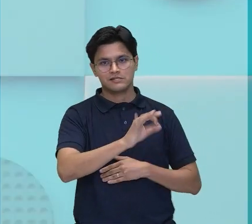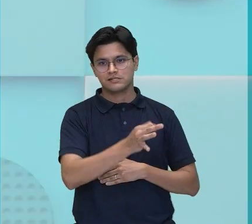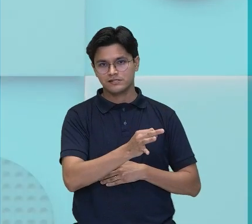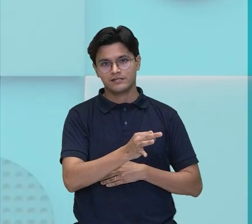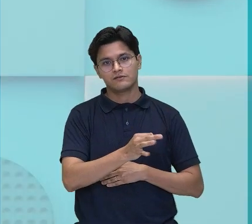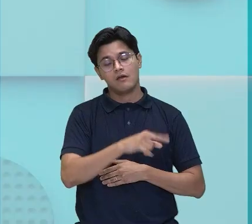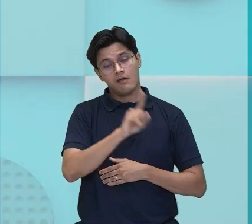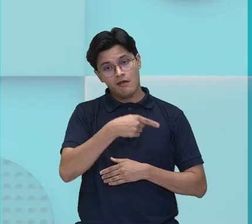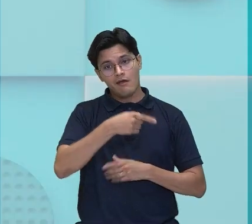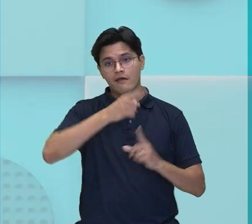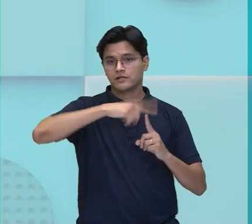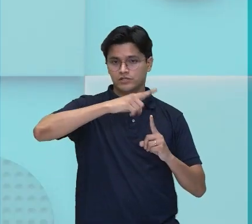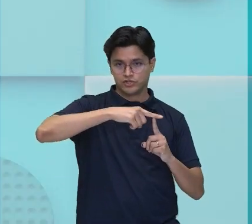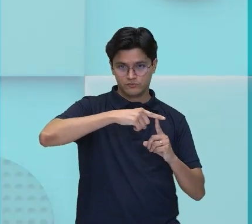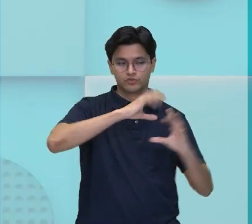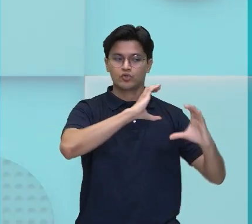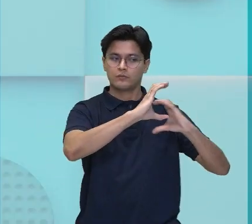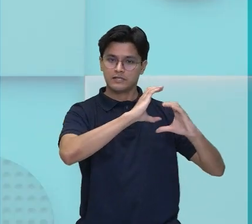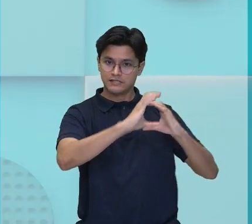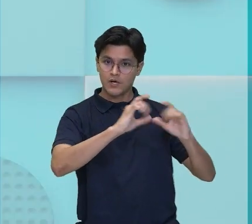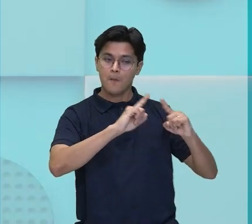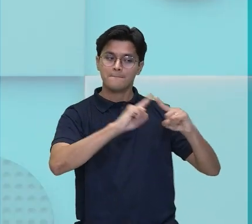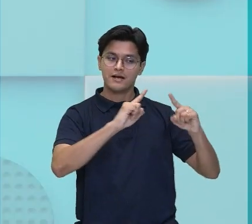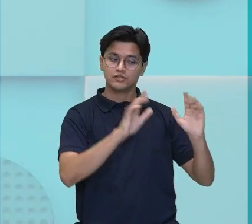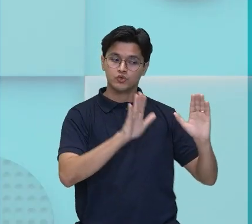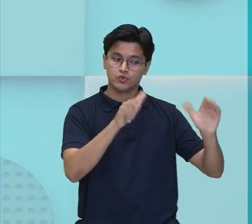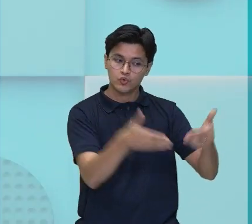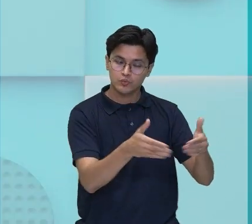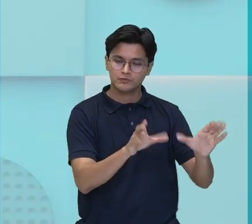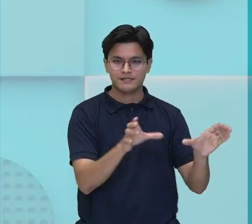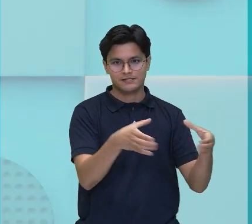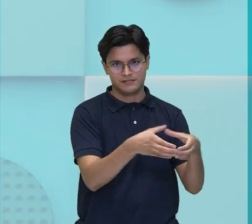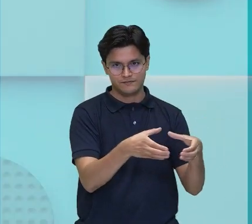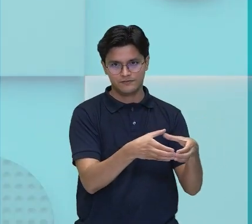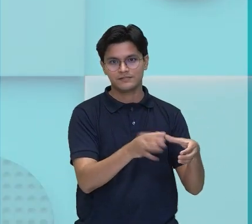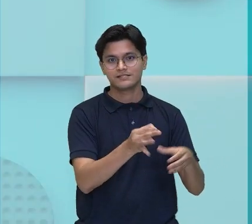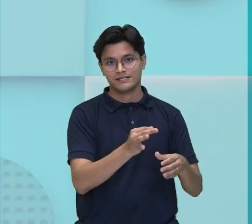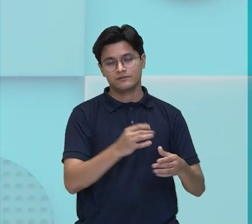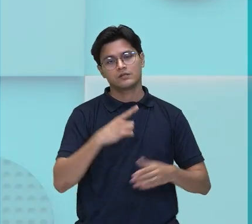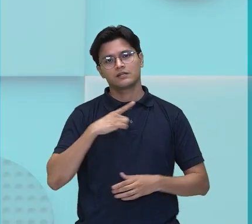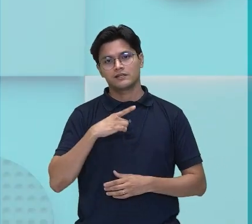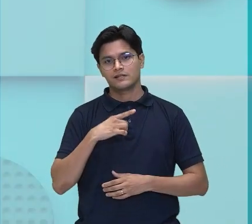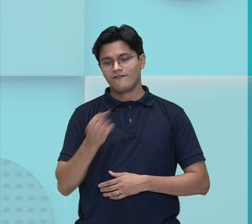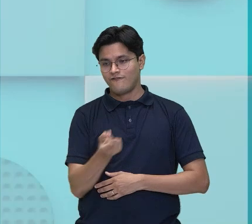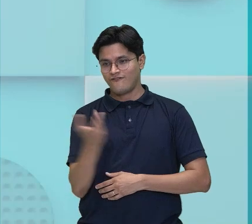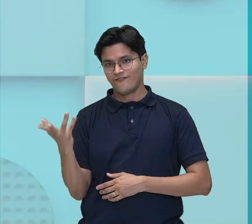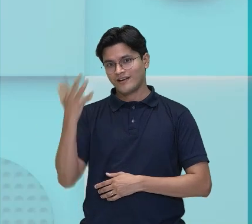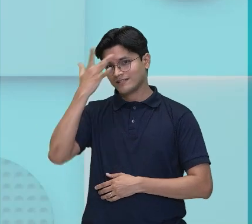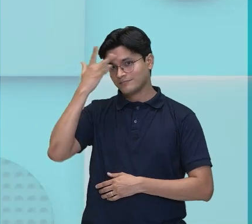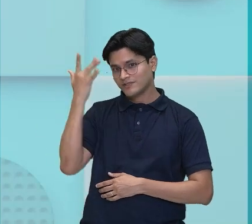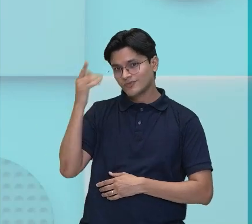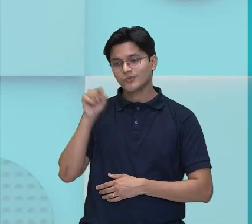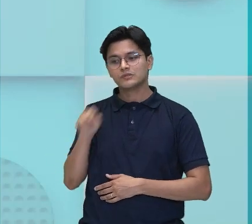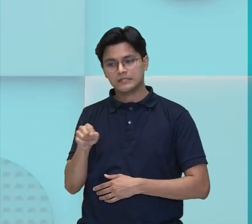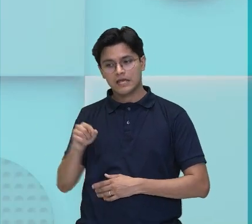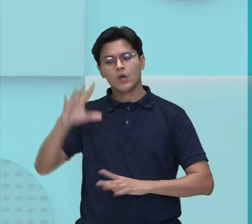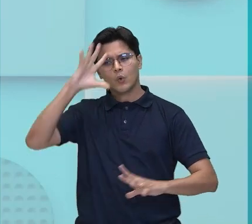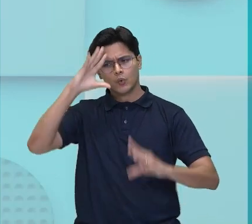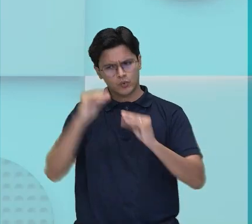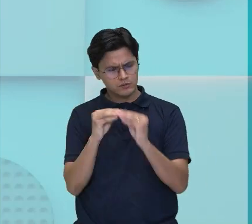comunicação de alguns grupos sociais. Há quem diga que pichação é uma forma de arte, sim, e que